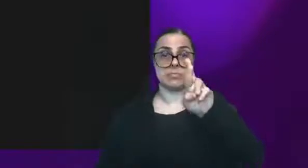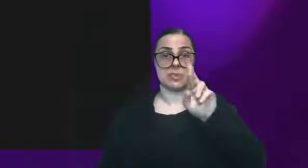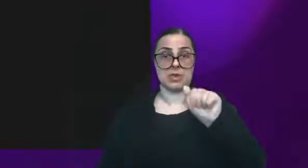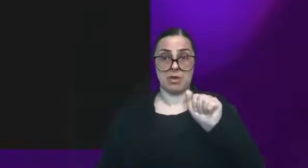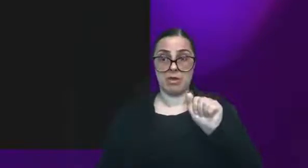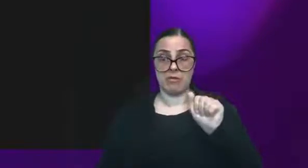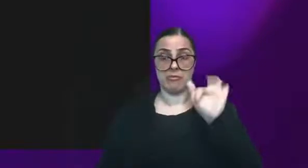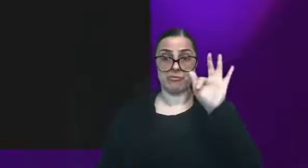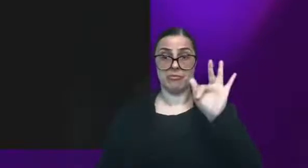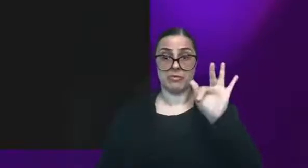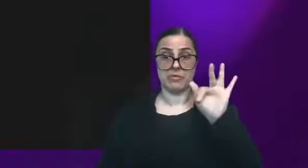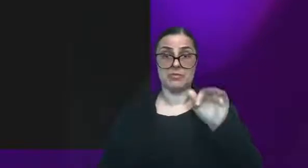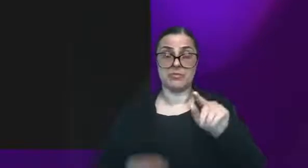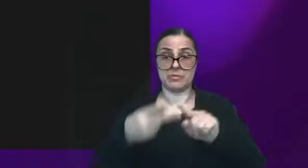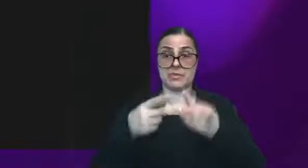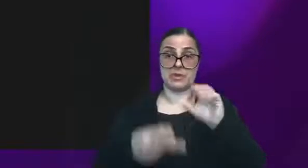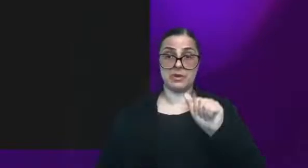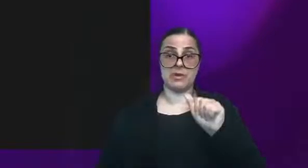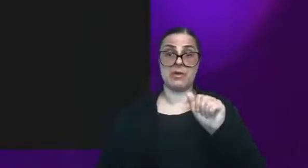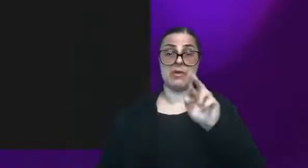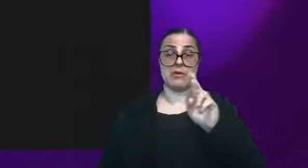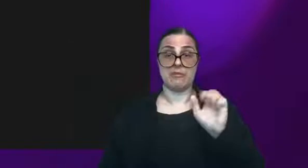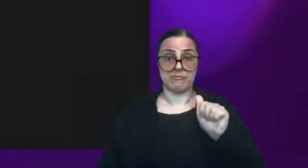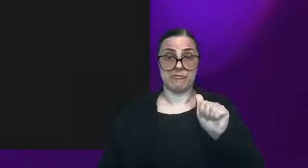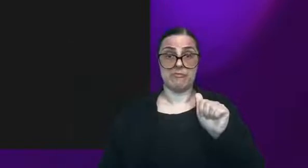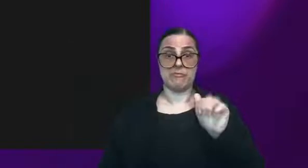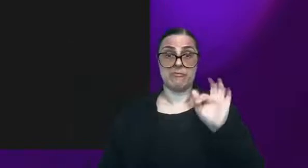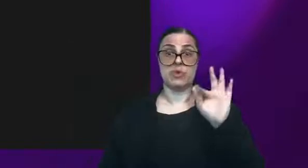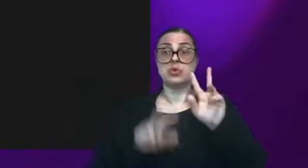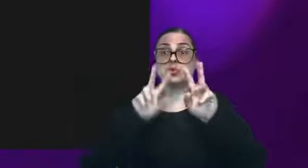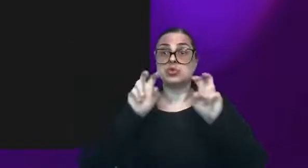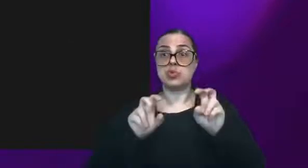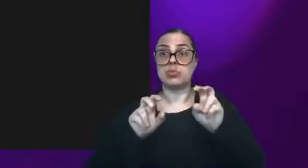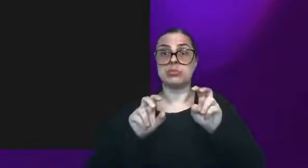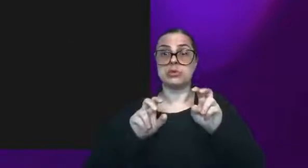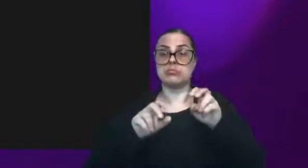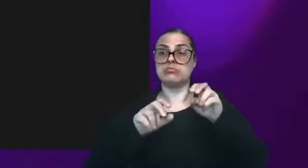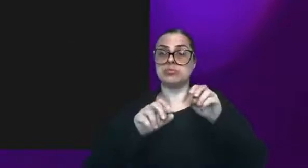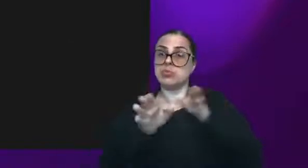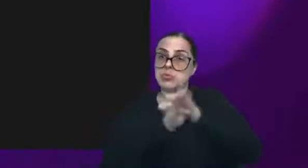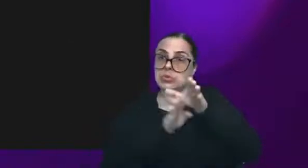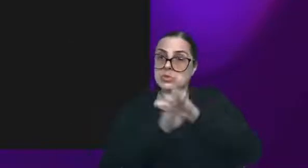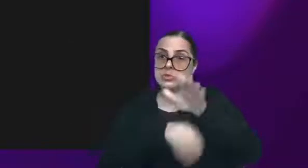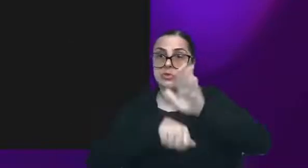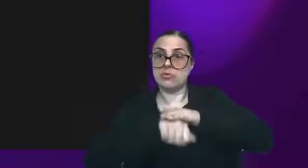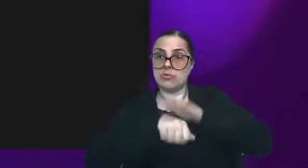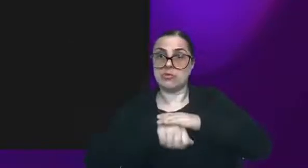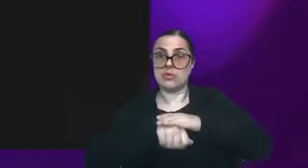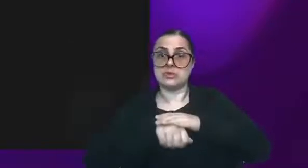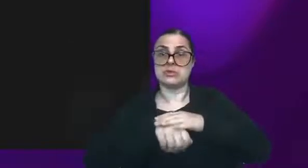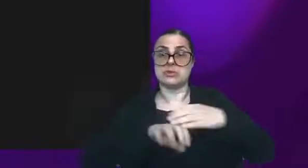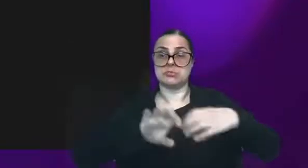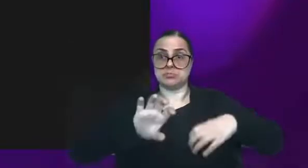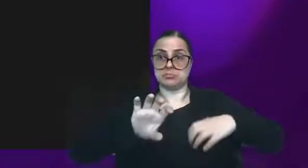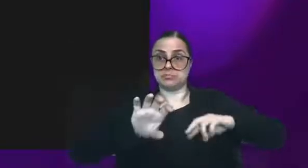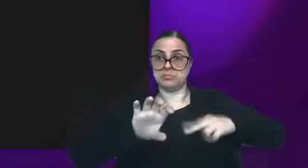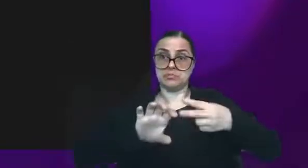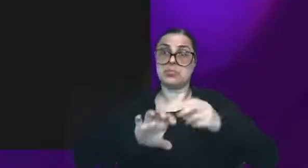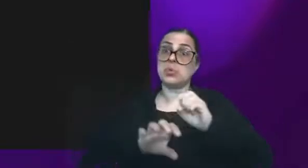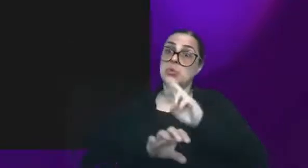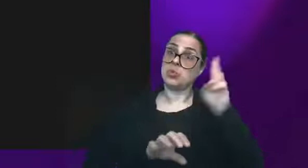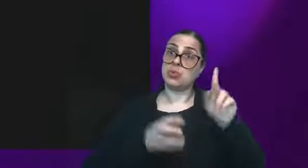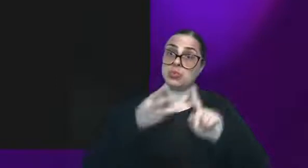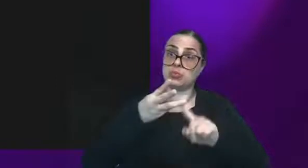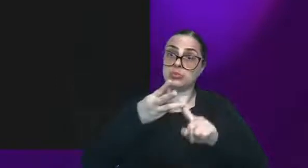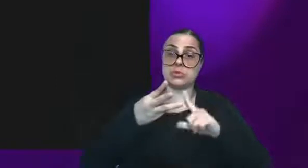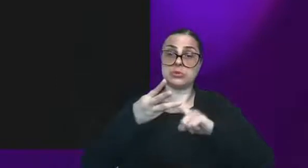indicação de transplante, ou se tem algum outro critério que o senhor utiliza atualmente para indicar